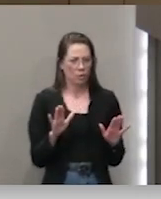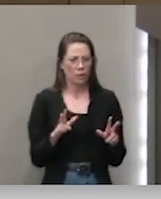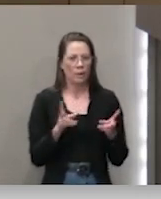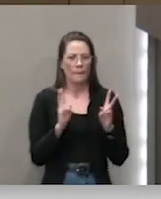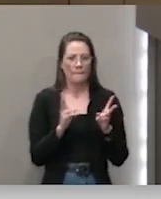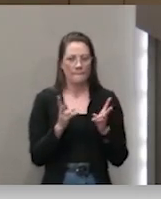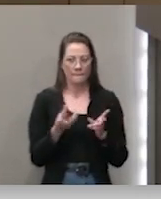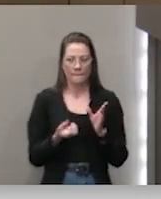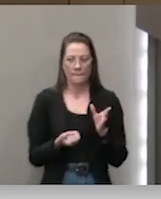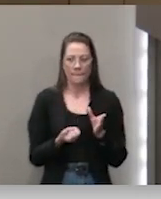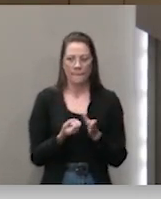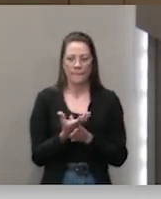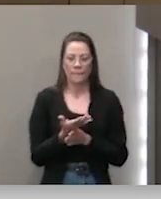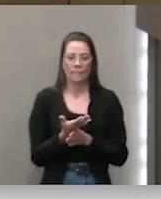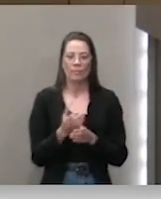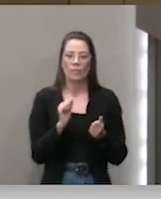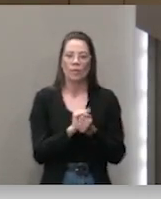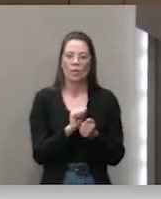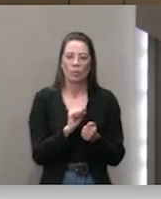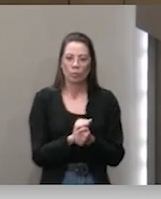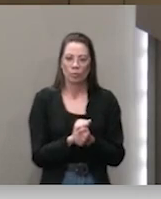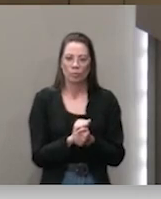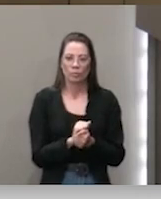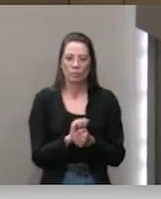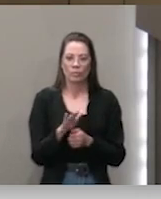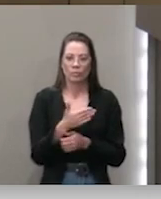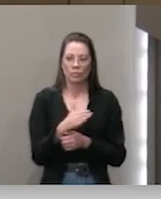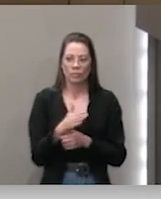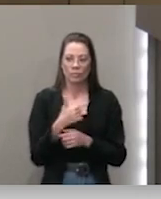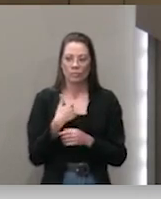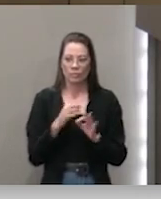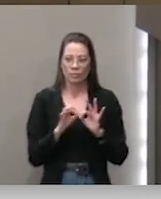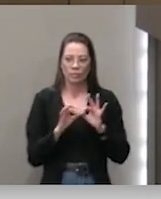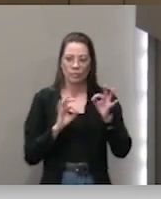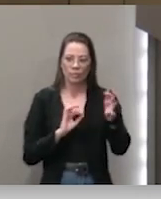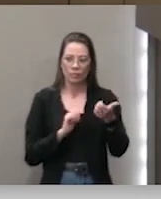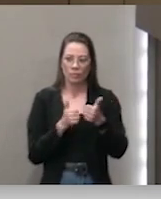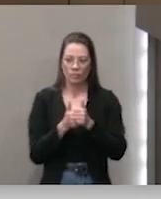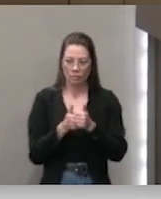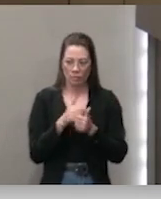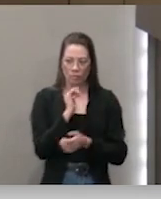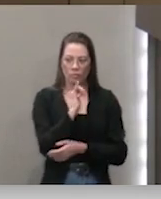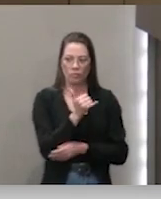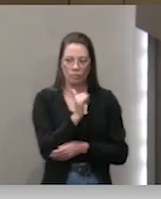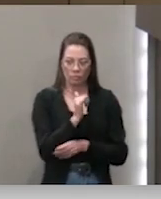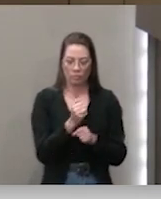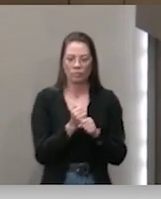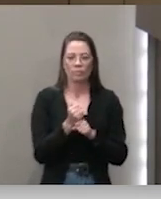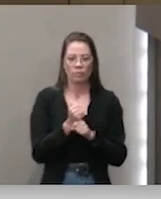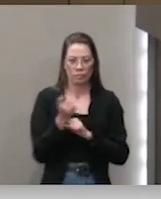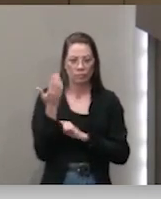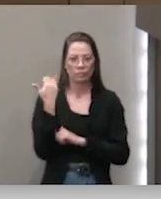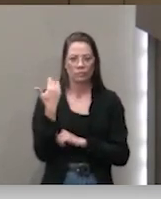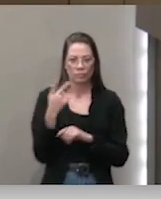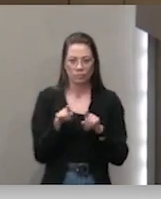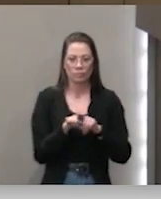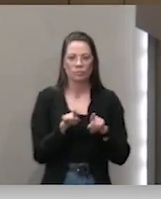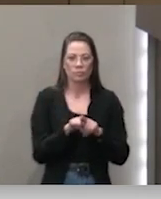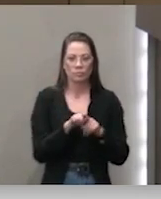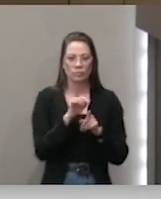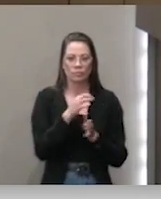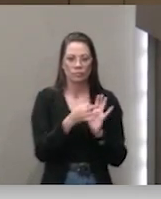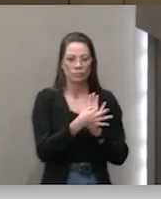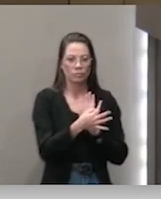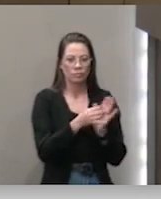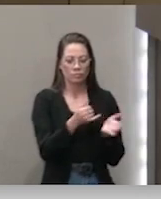se criou, nasceu em São Roque. Eu nasci uns 500 metros dali. Ele fez indicação ano passado, também sugeriu esse asfalto,